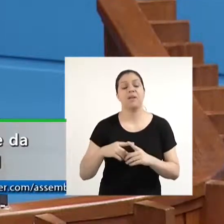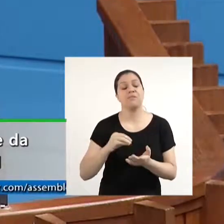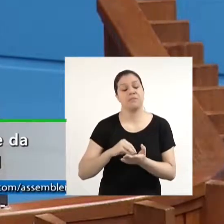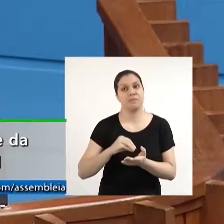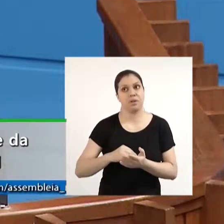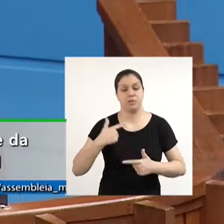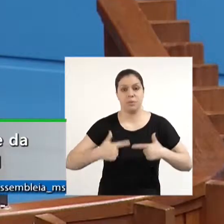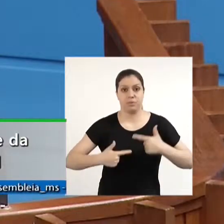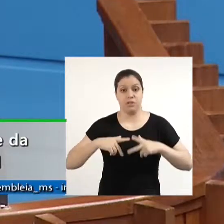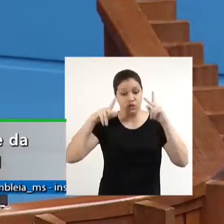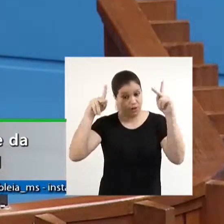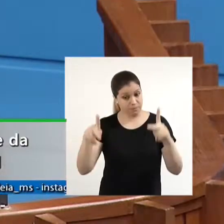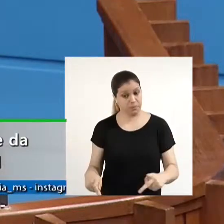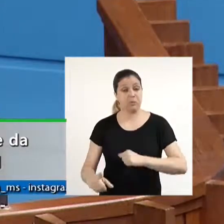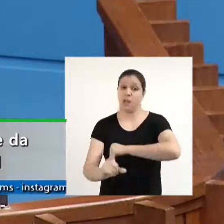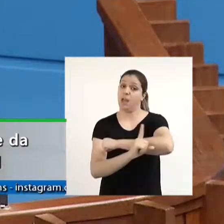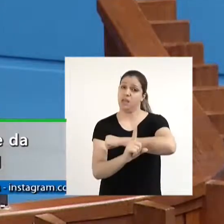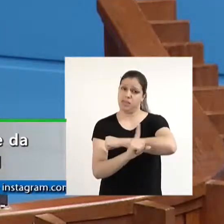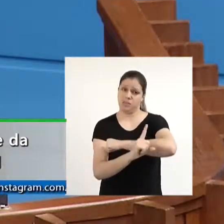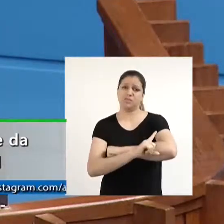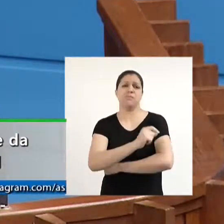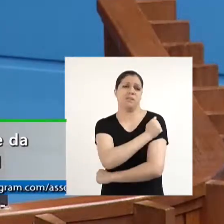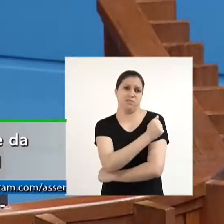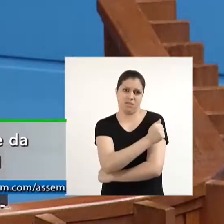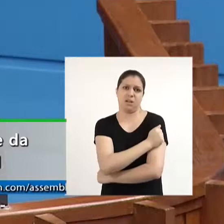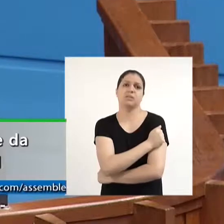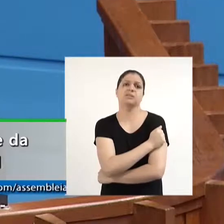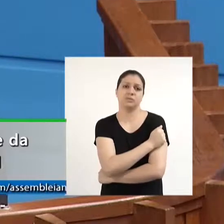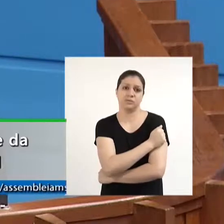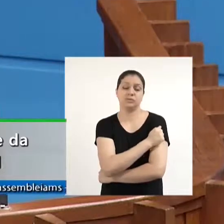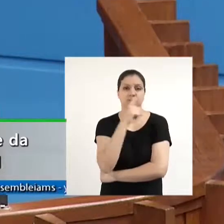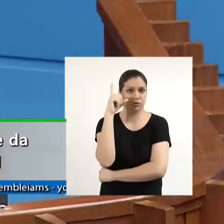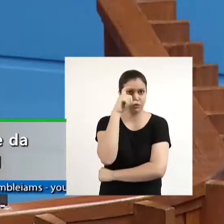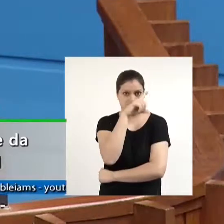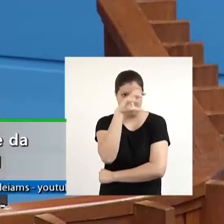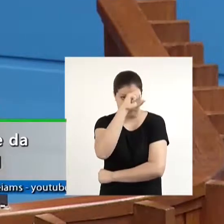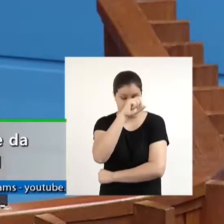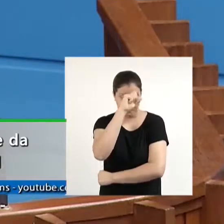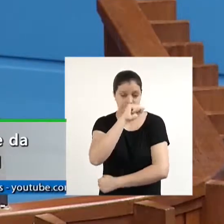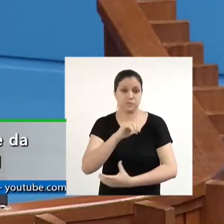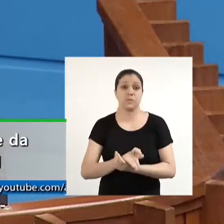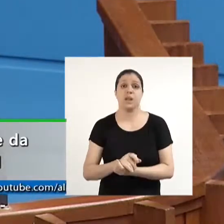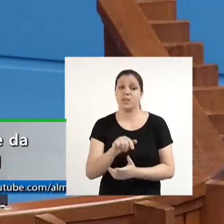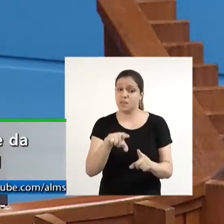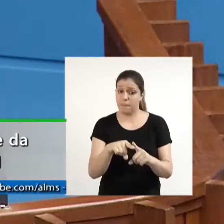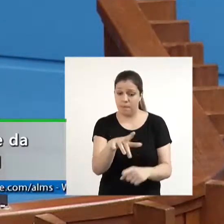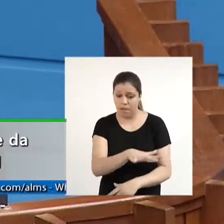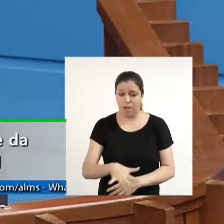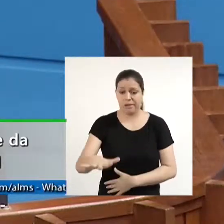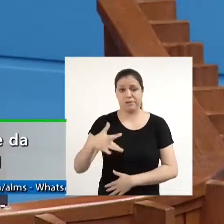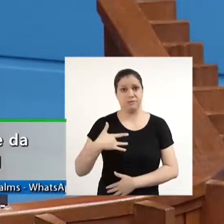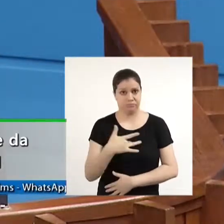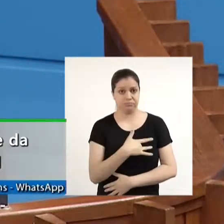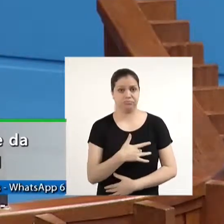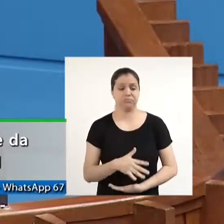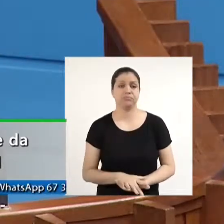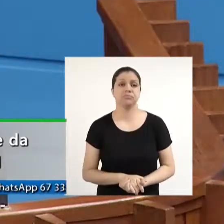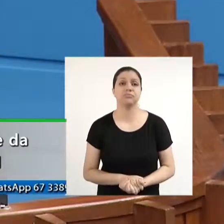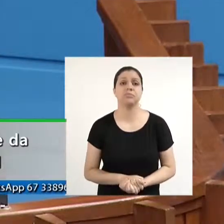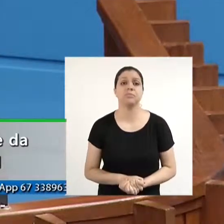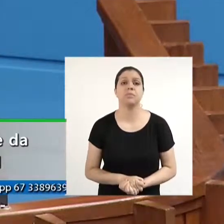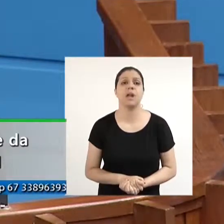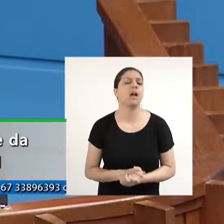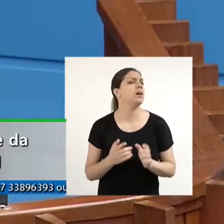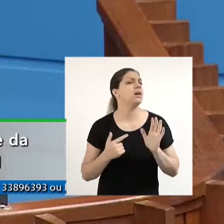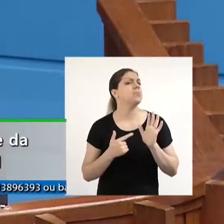para atender esse público, que necessitam também de atendimentos no âmbito da saúde. Destaca-se que os